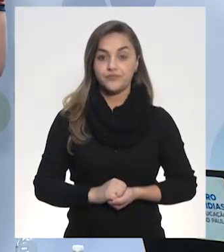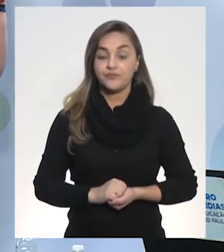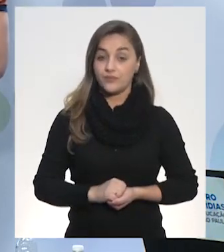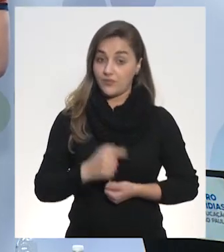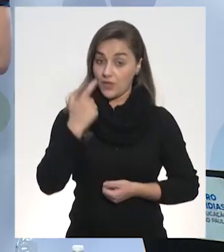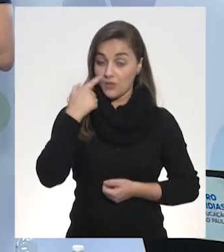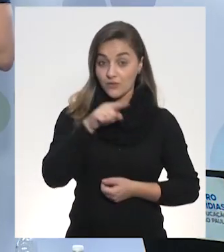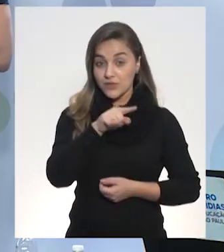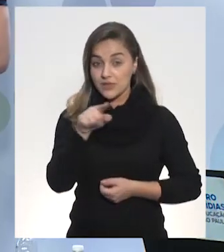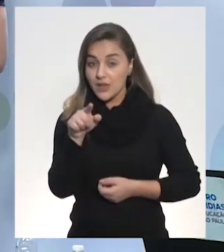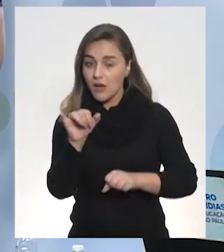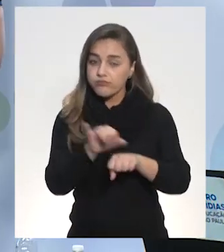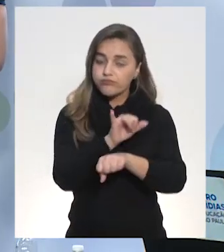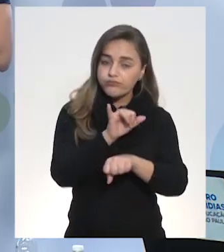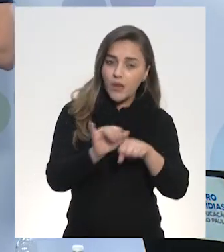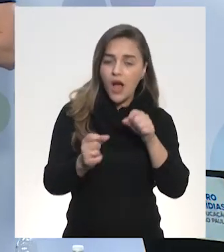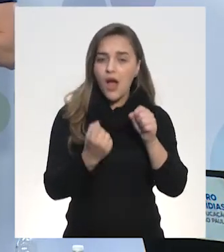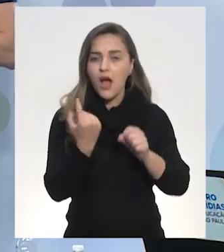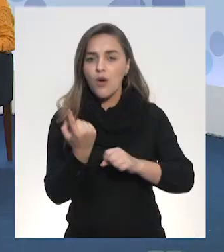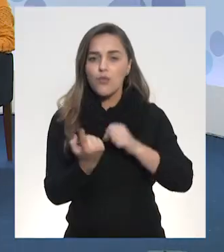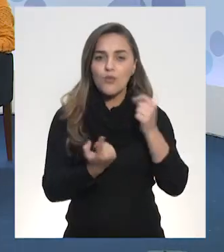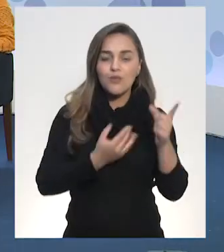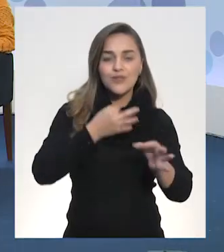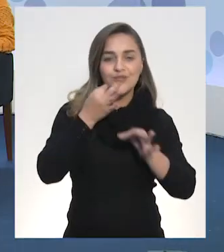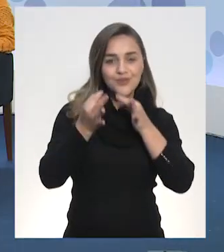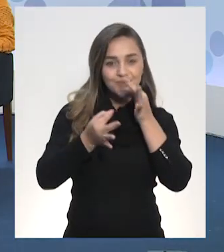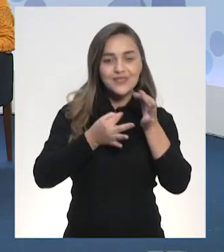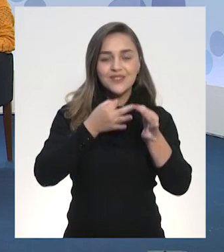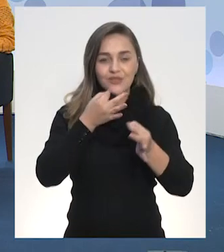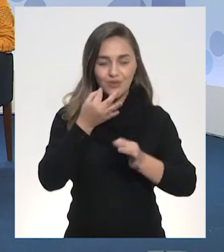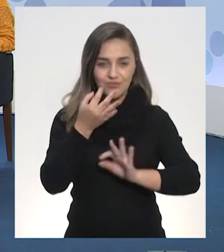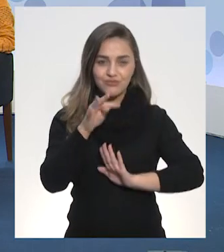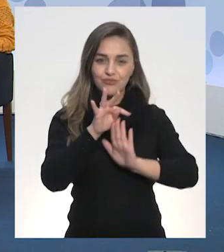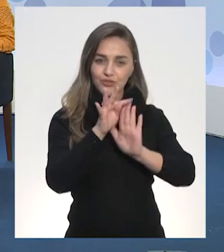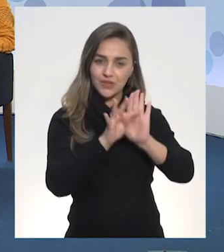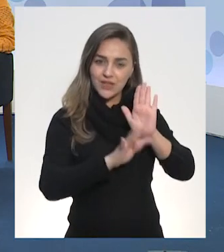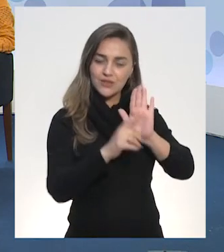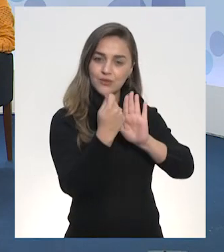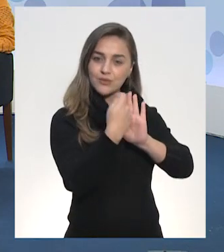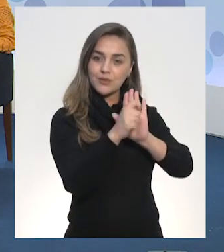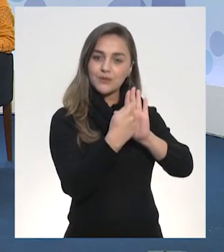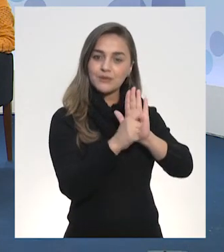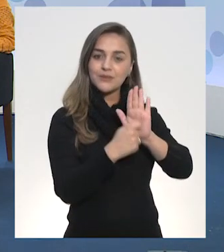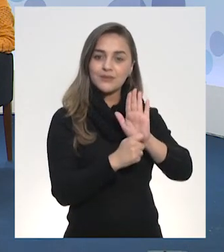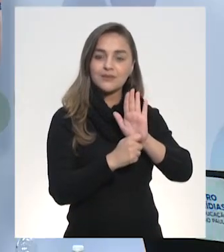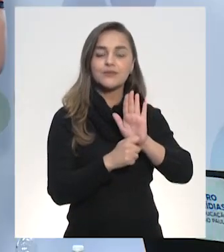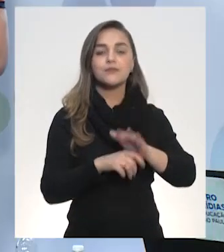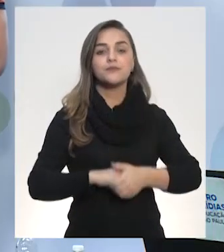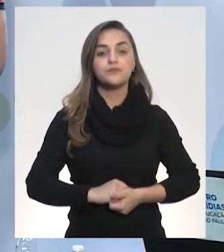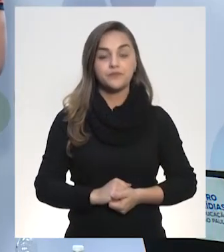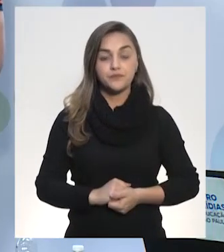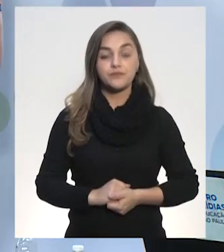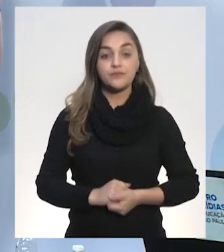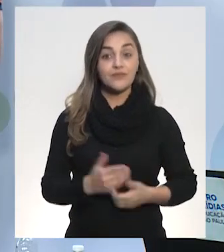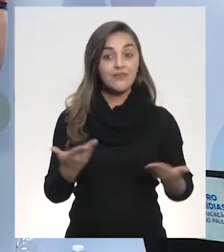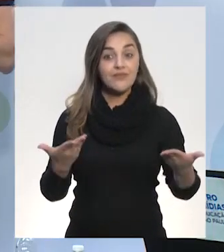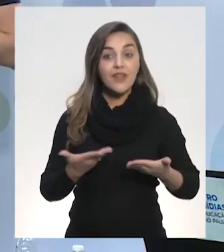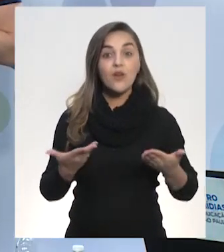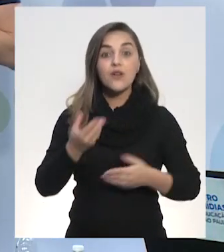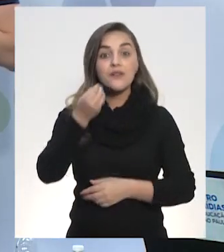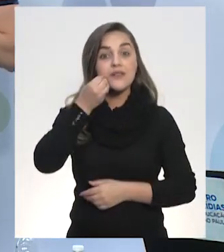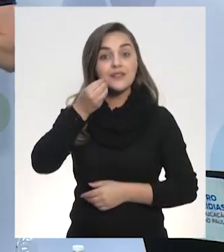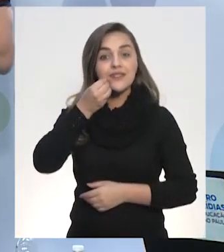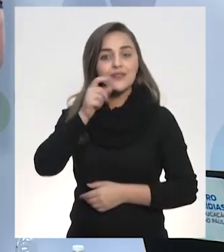são algumas estratégias de argumentação que a gente vê aí quando a gente trabalha os nossos textos, certo? Agora a gente vai testar um pouquinho aí como é